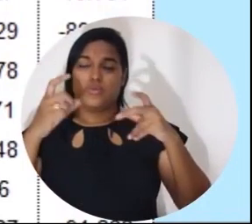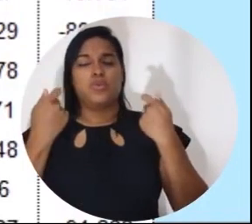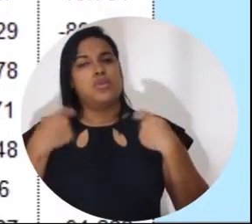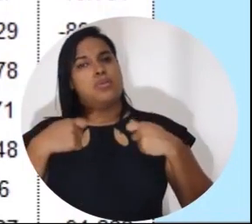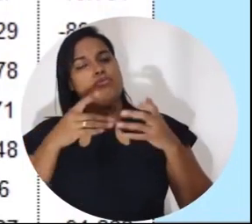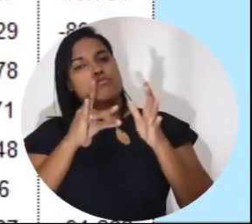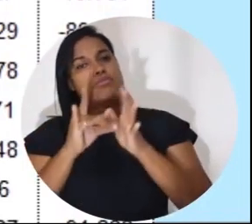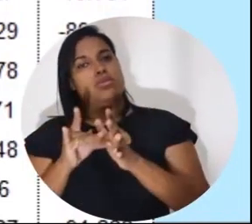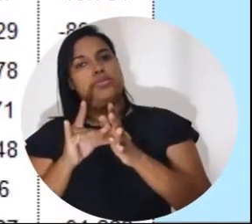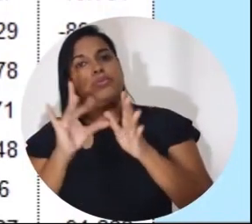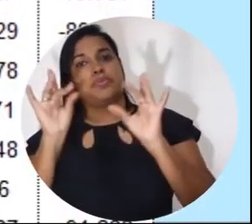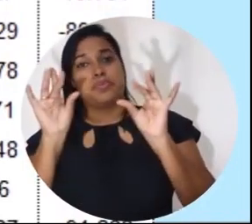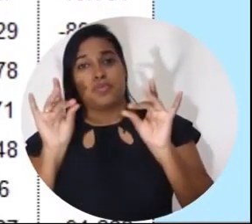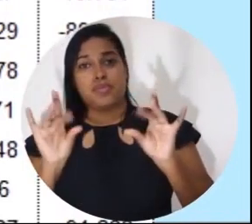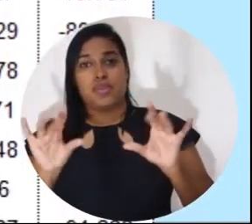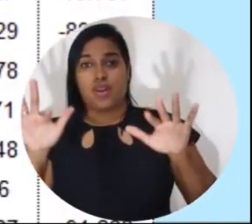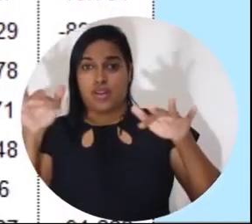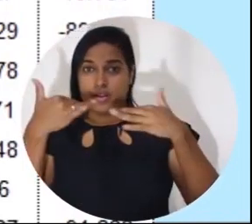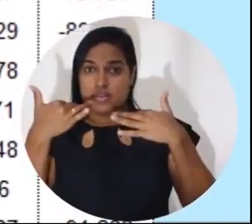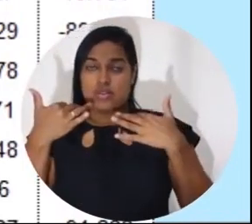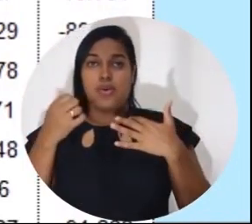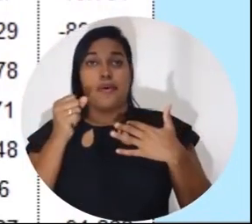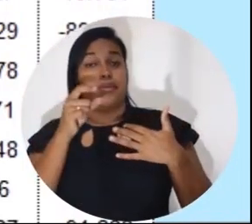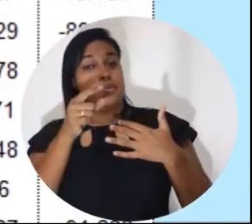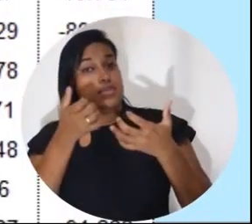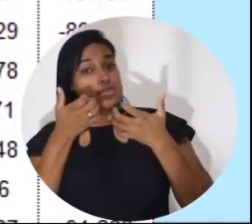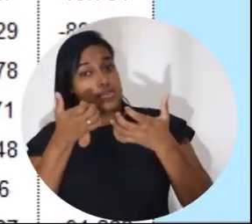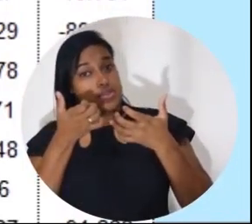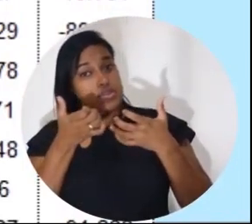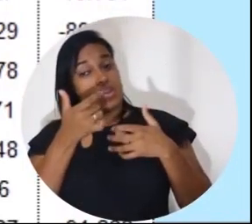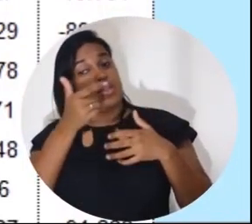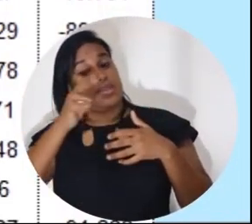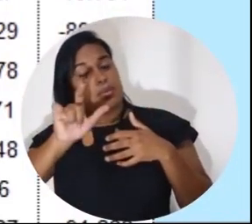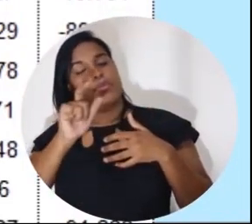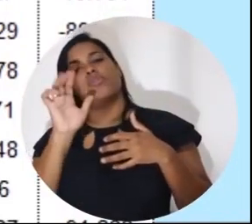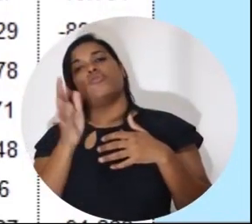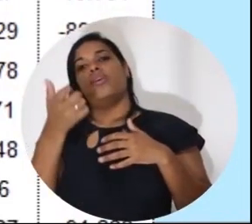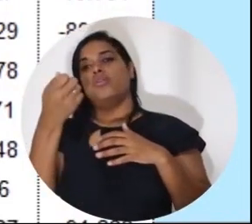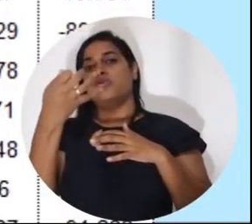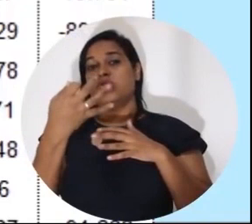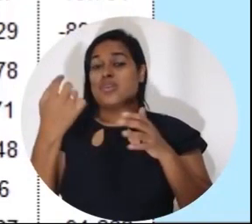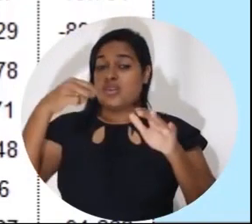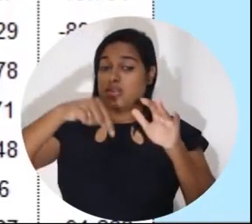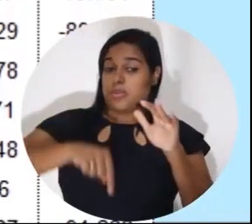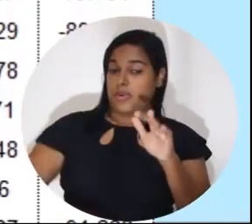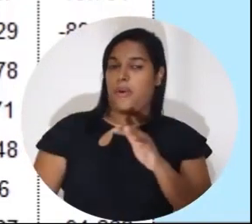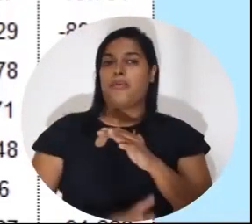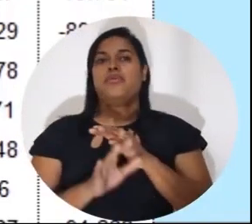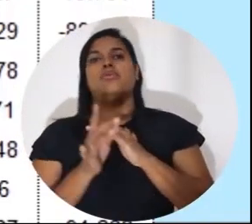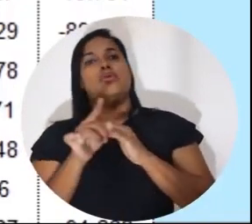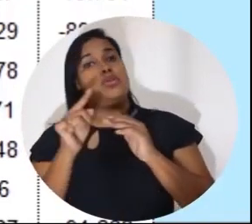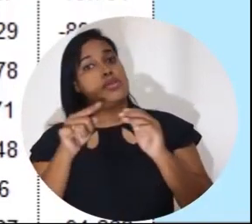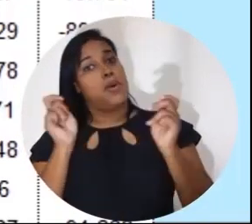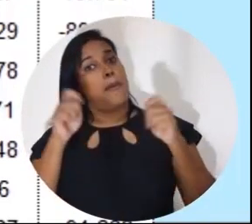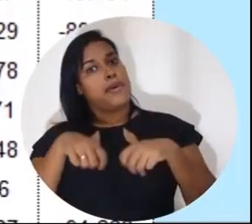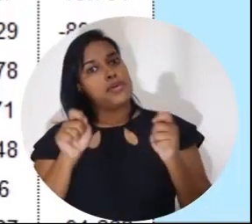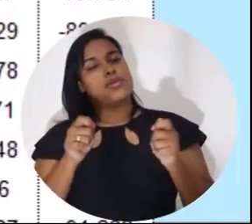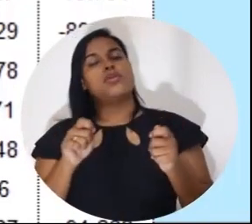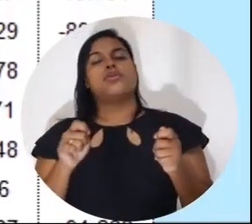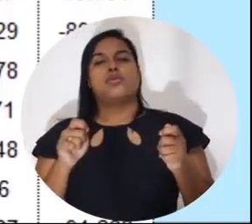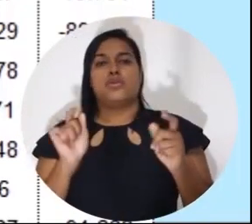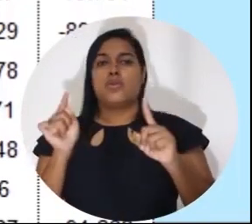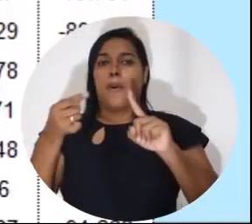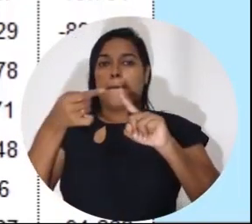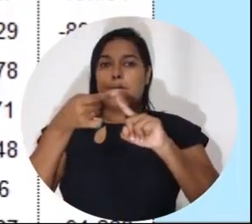merece especial atenção. Se vocês quiserem depois, como falei já, se aprofundarem, essa competência